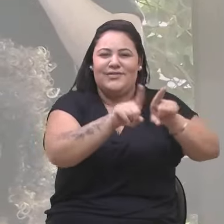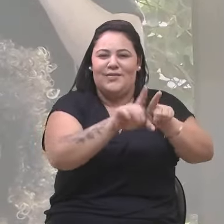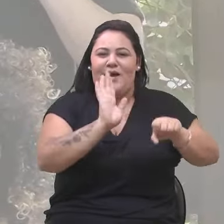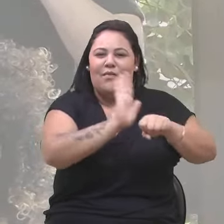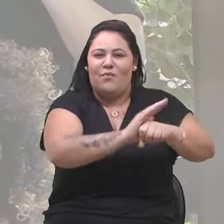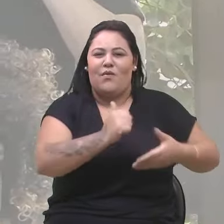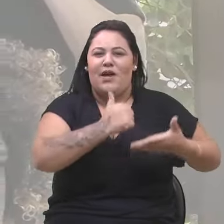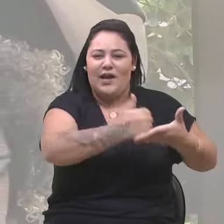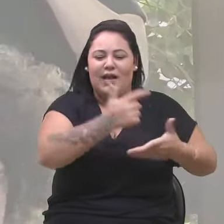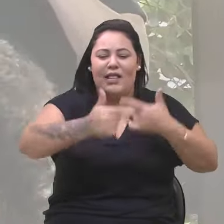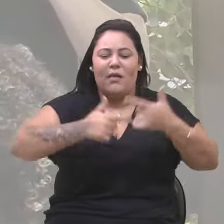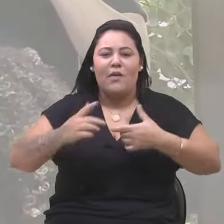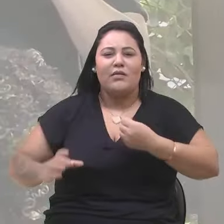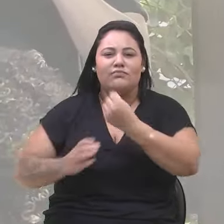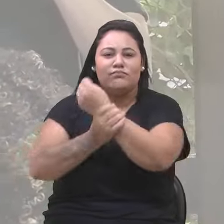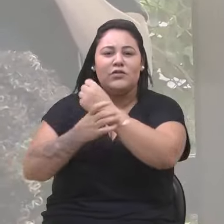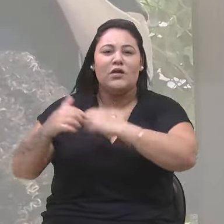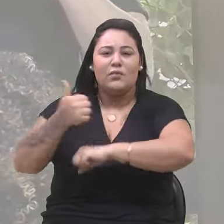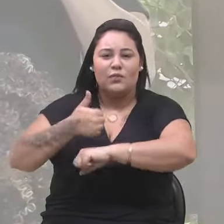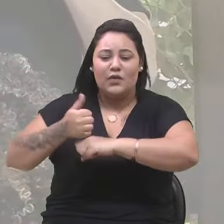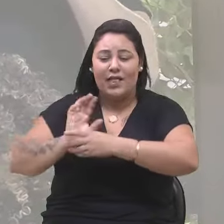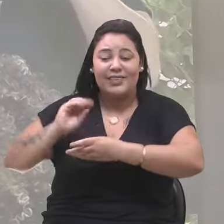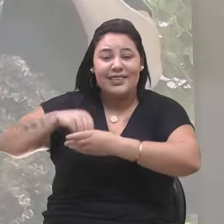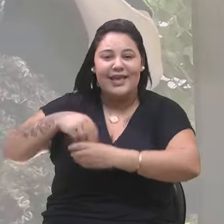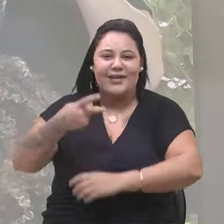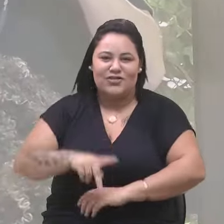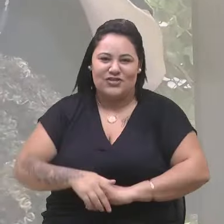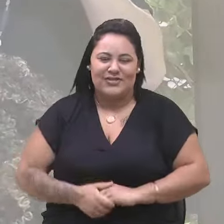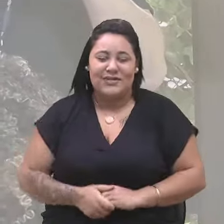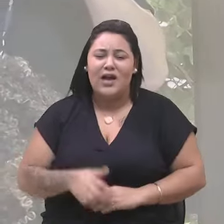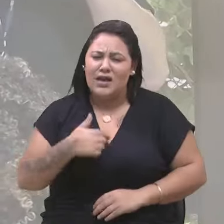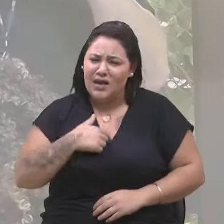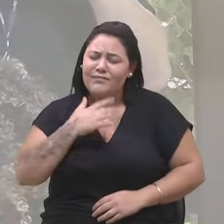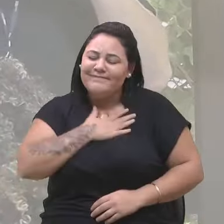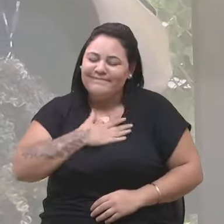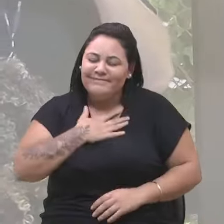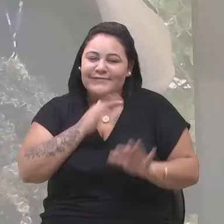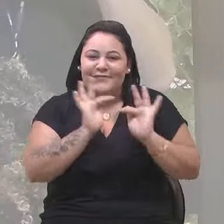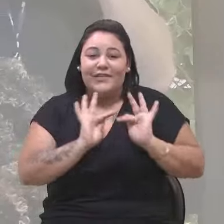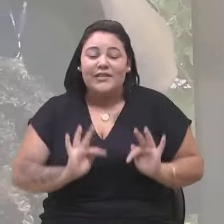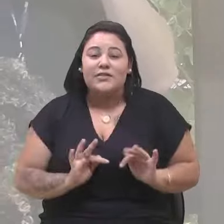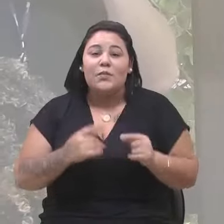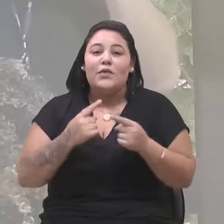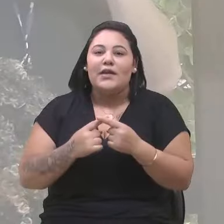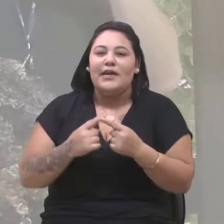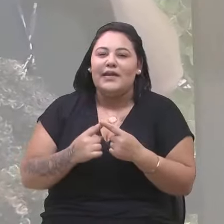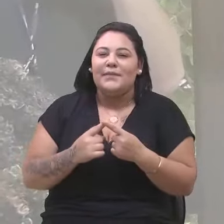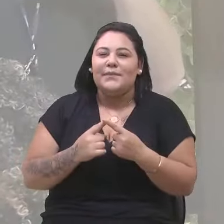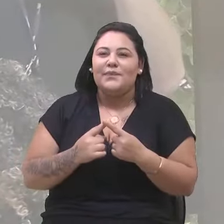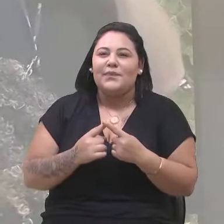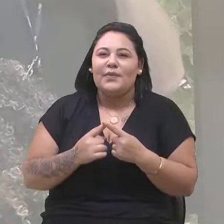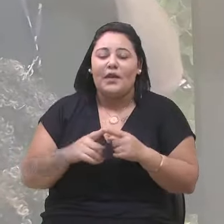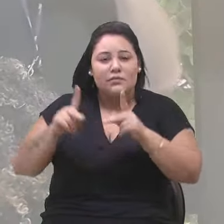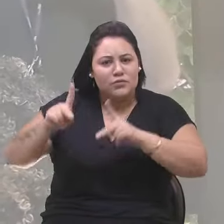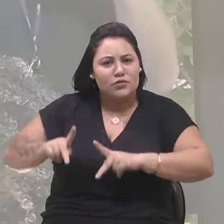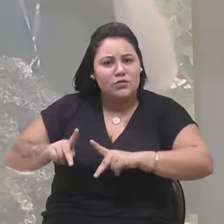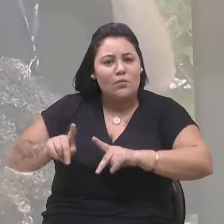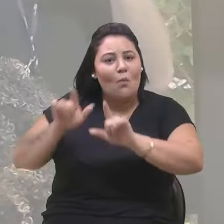que trabalha de segurança aqui dentro de Caxia do Sul. Também fiquei feliz que vai ser para o pessoal da limpeza,